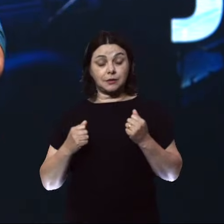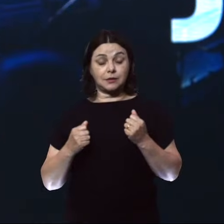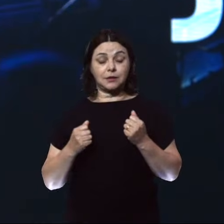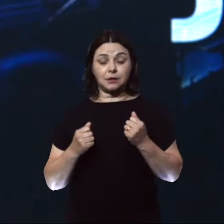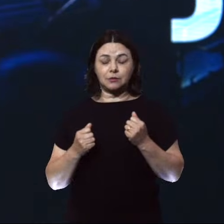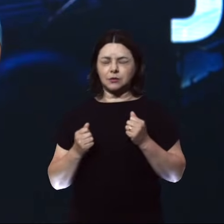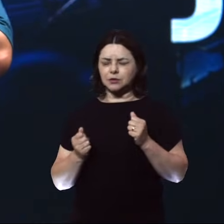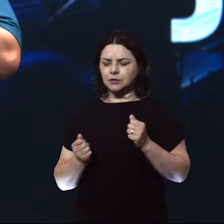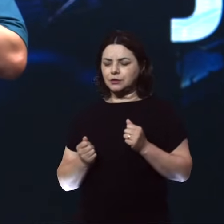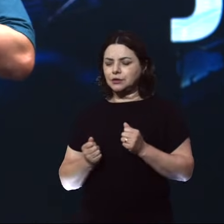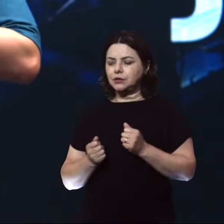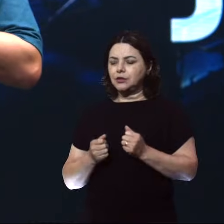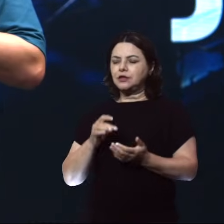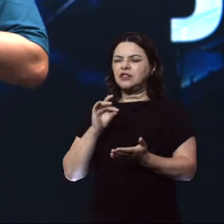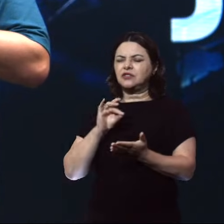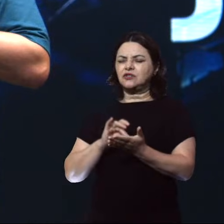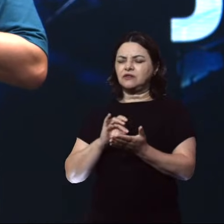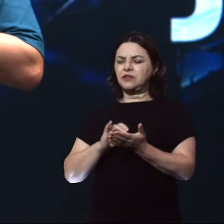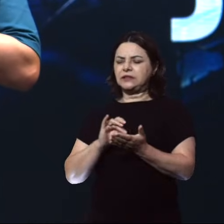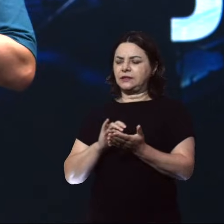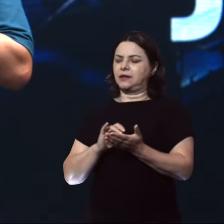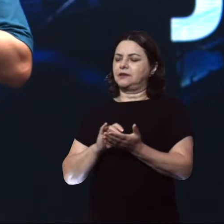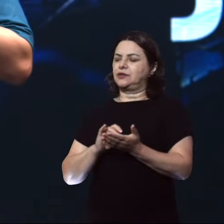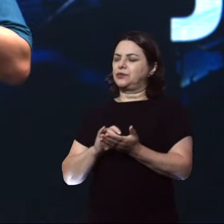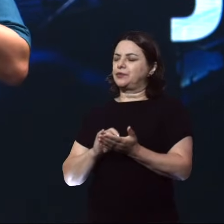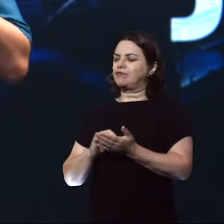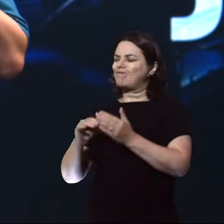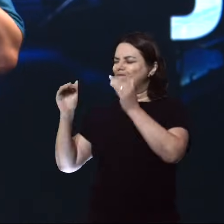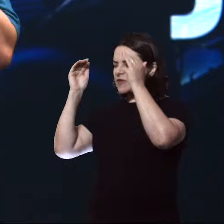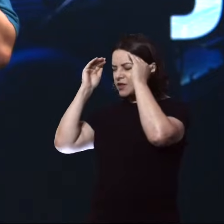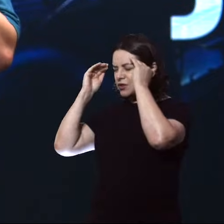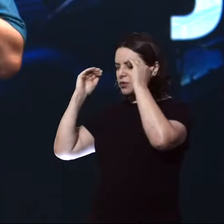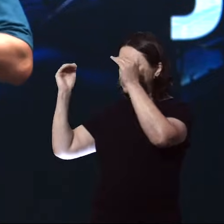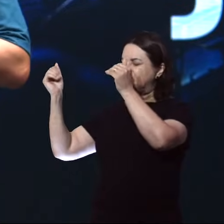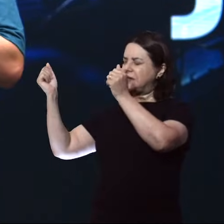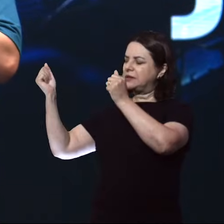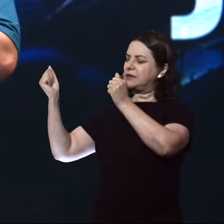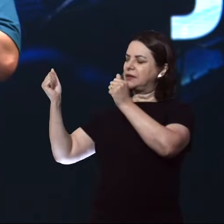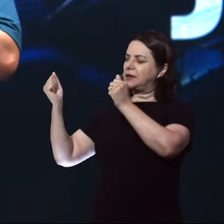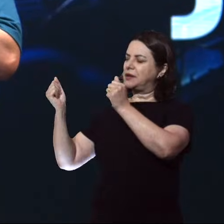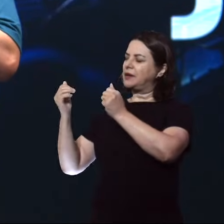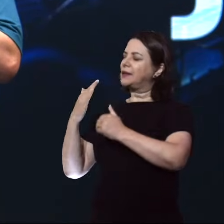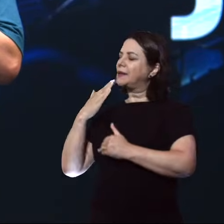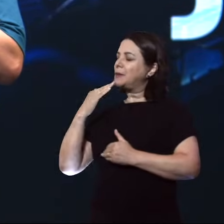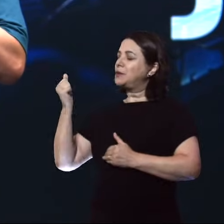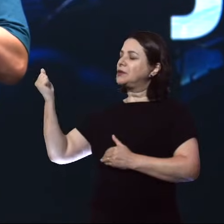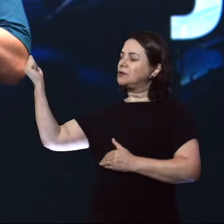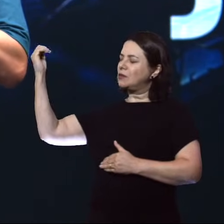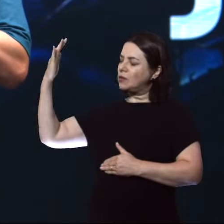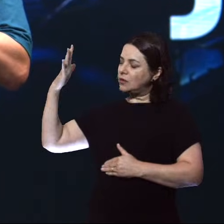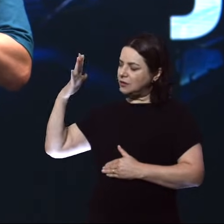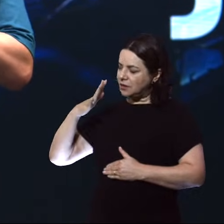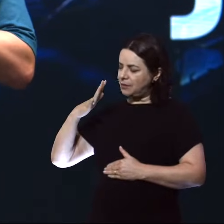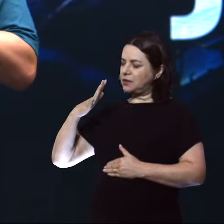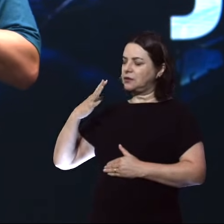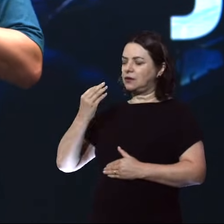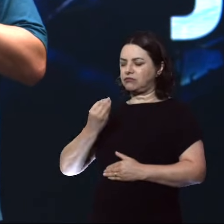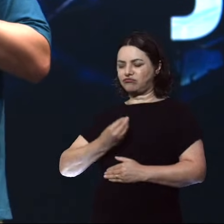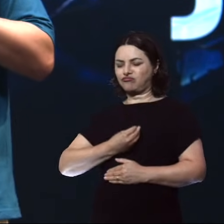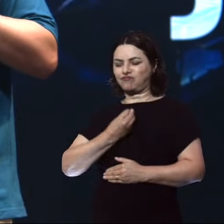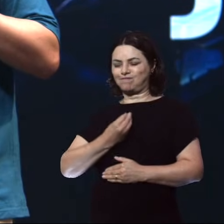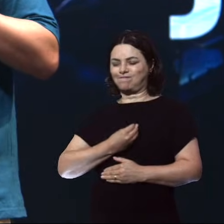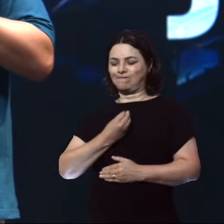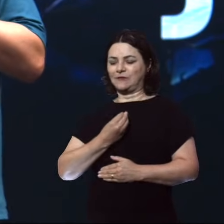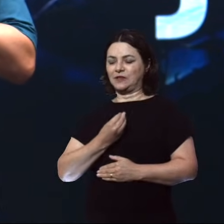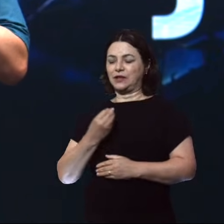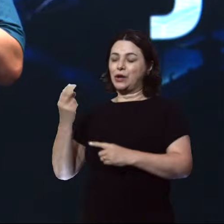Então no nosso espírito nós queremos nos humilhar perante o Senhor e dizer: Senhor, derrama da Tua graça sobre as nossas vidas. Nos esconde atrás da